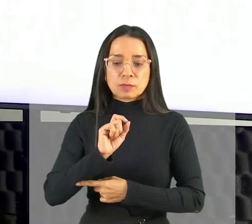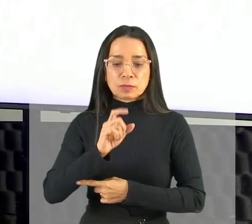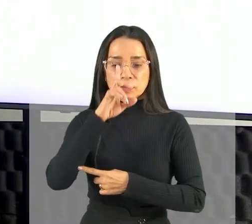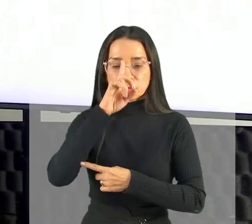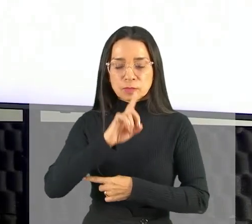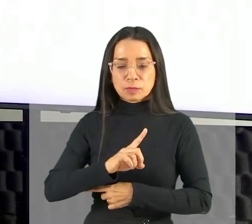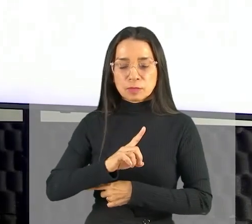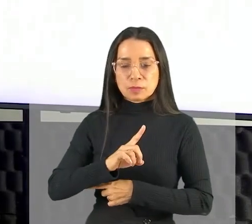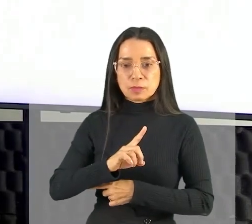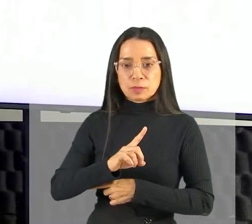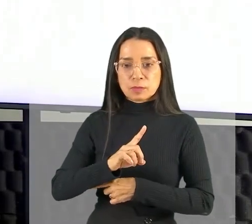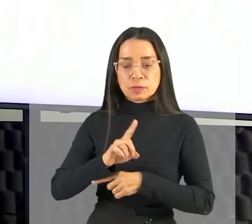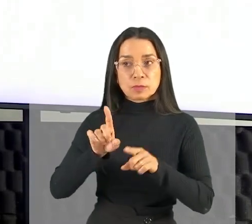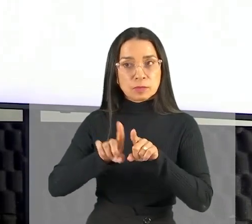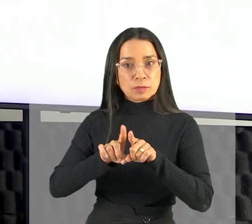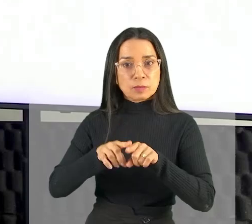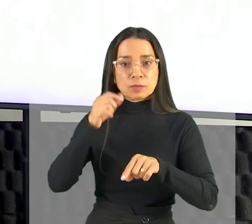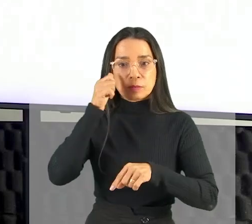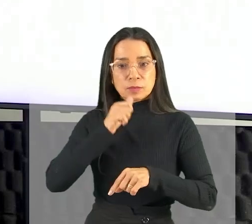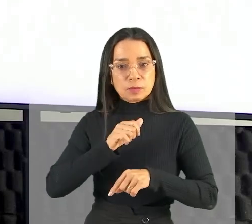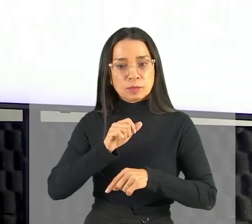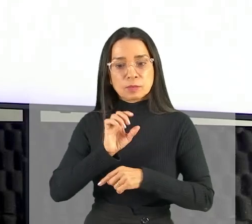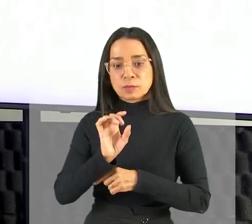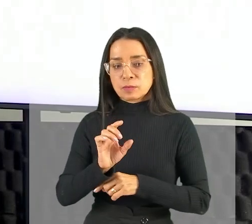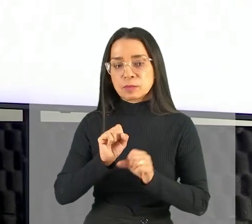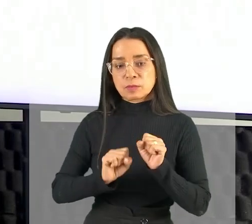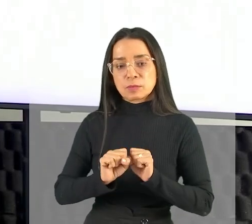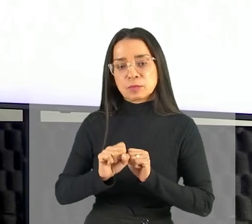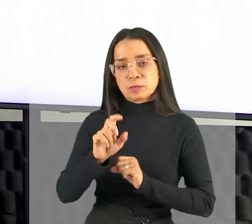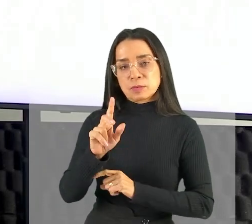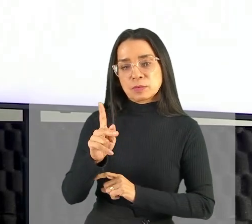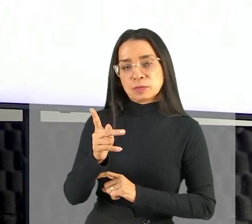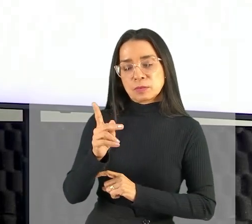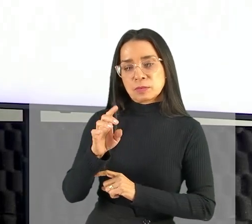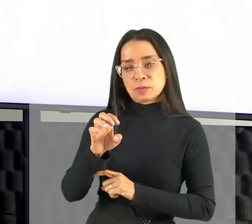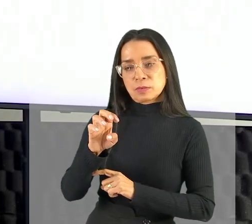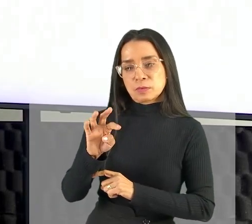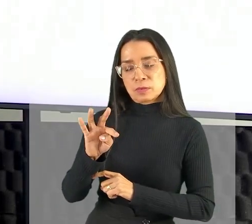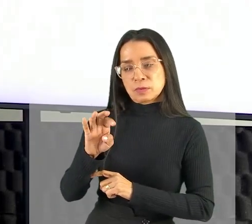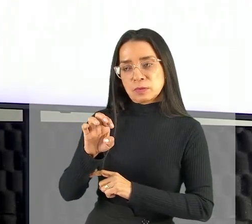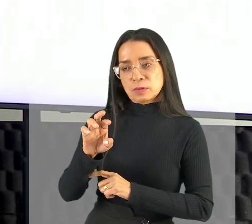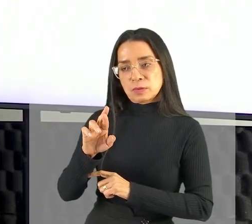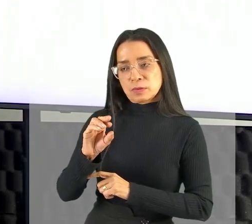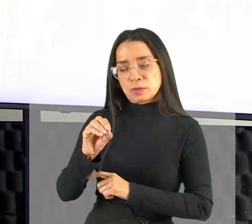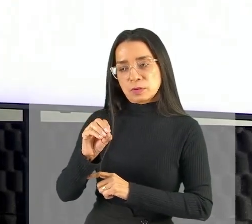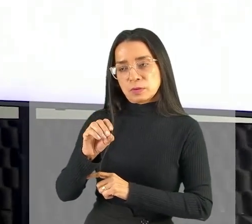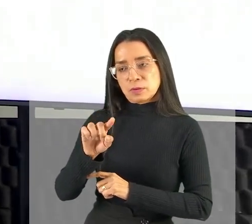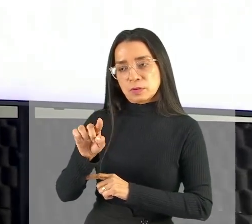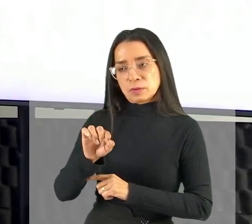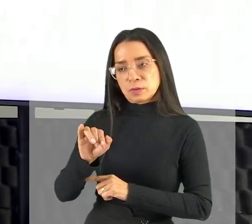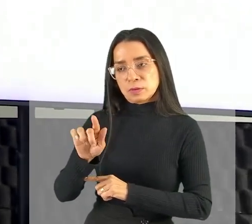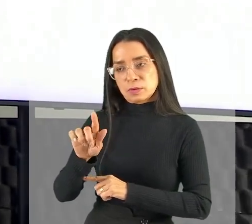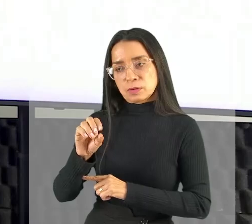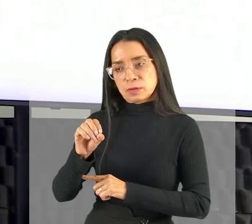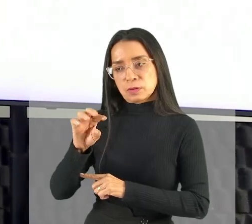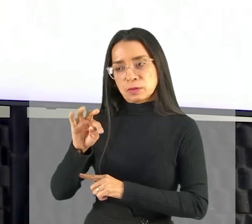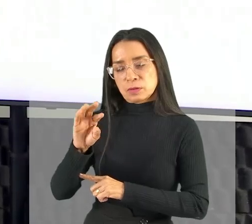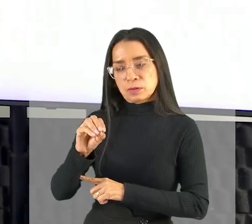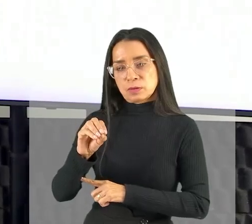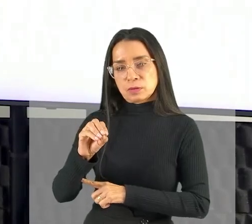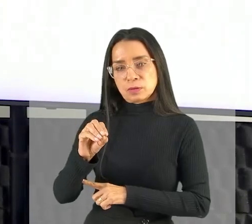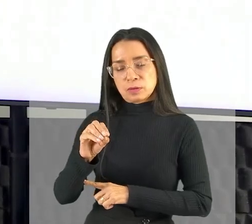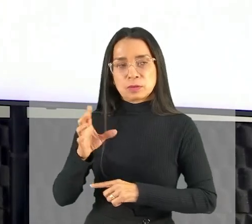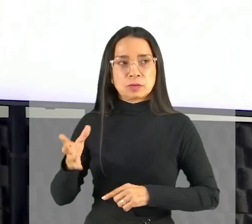amarelo a mãe também eles só podem ser heterozigotos porque se eles fossem homozigotos eles estavam mortos como a gente já